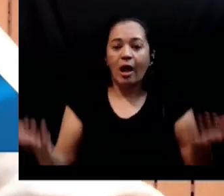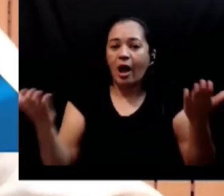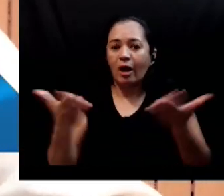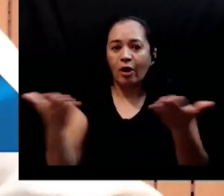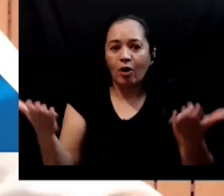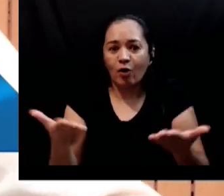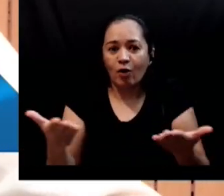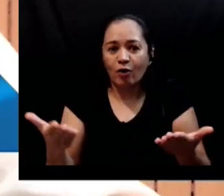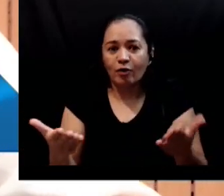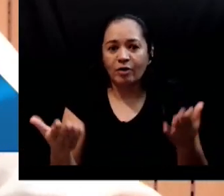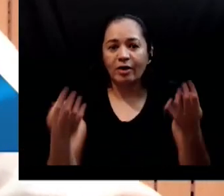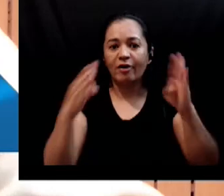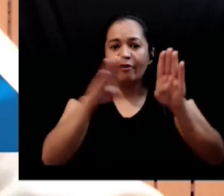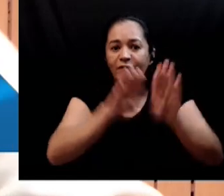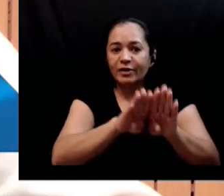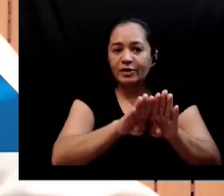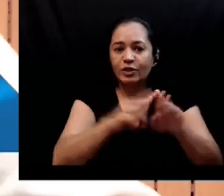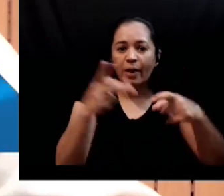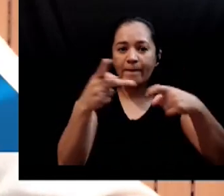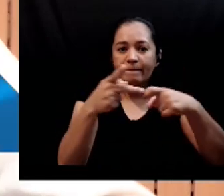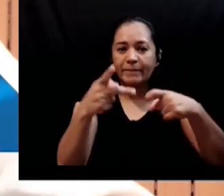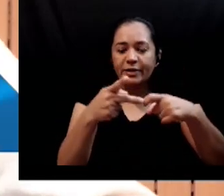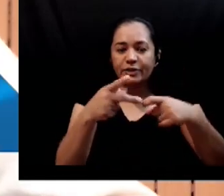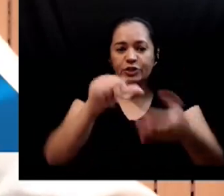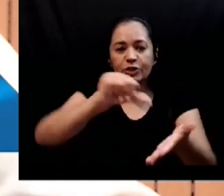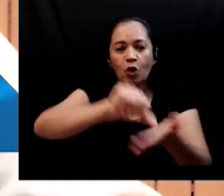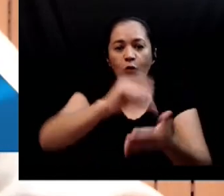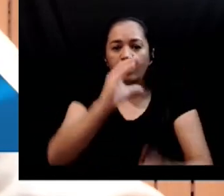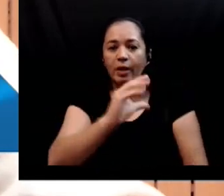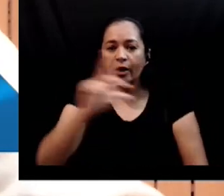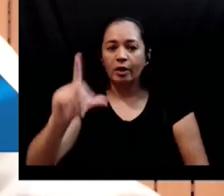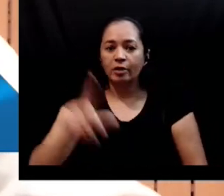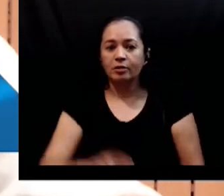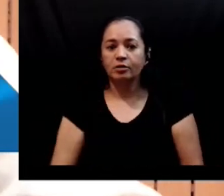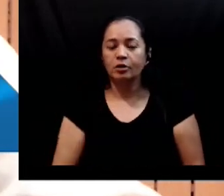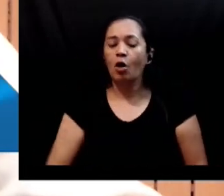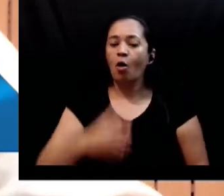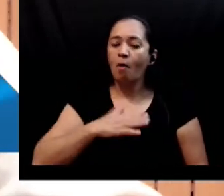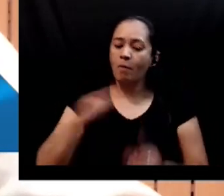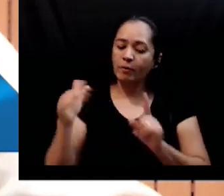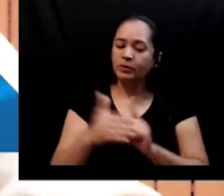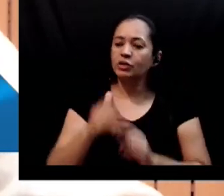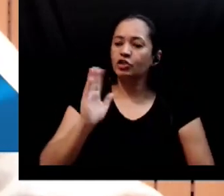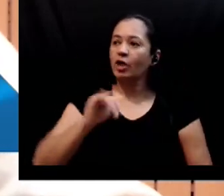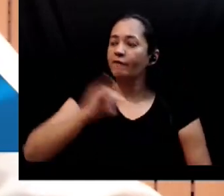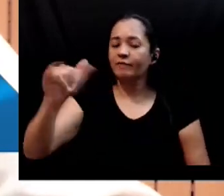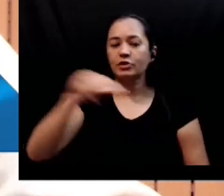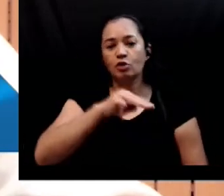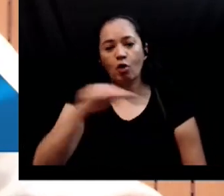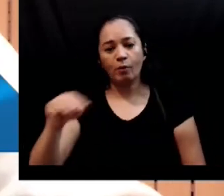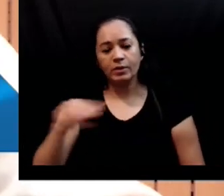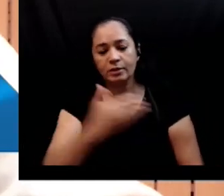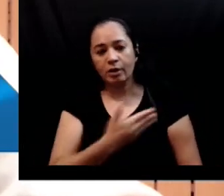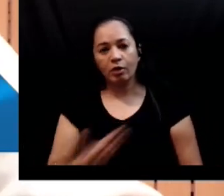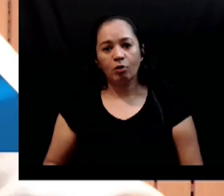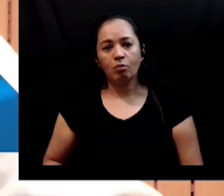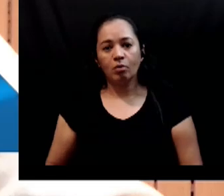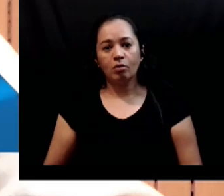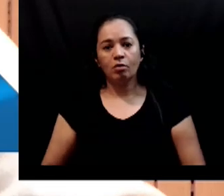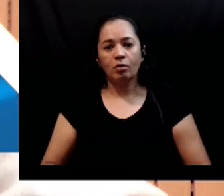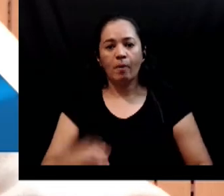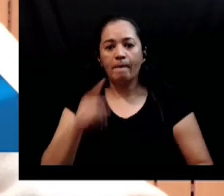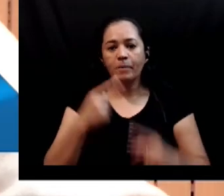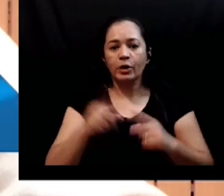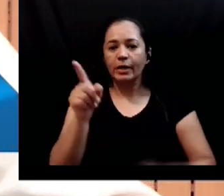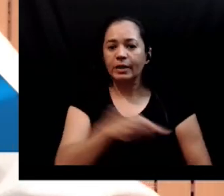da pediatria da UPA Carlos Lourenço. Inclusive, meu mandato acionou o Ministério Público contra essa suspensão de atendimento na